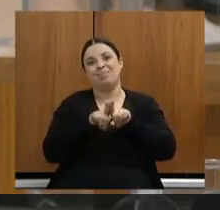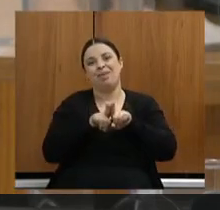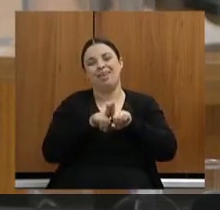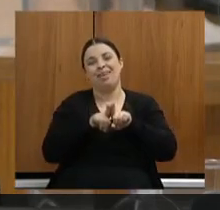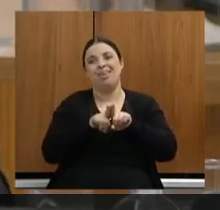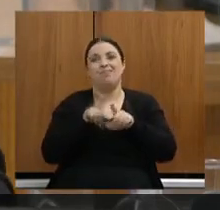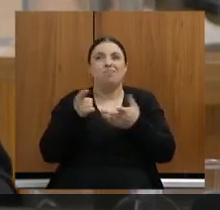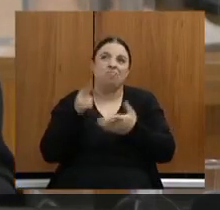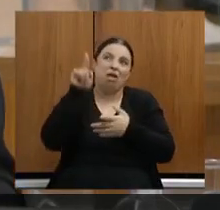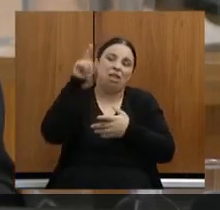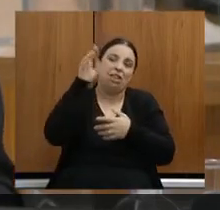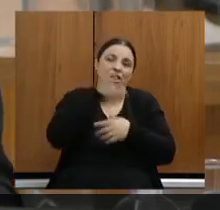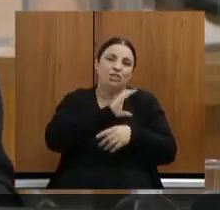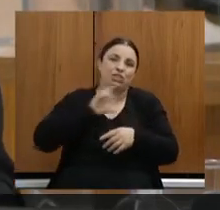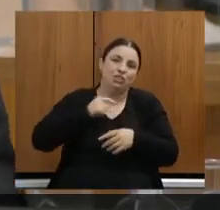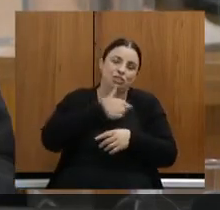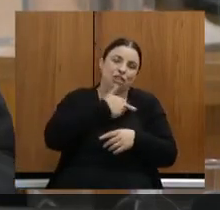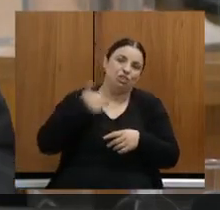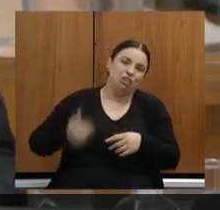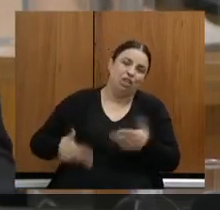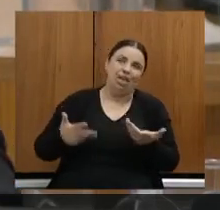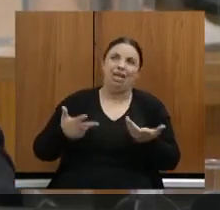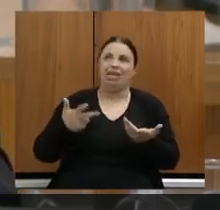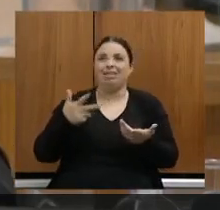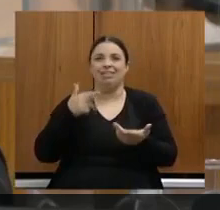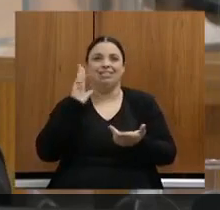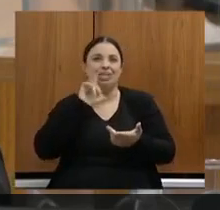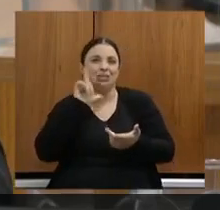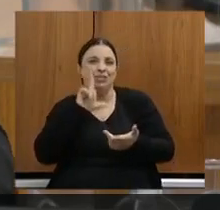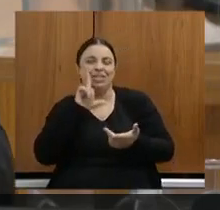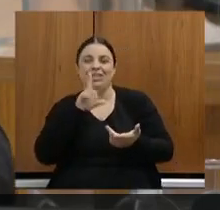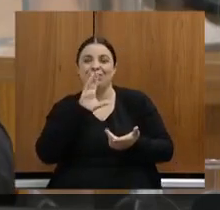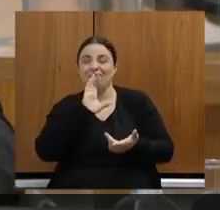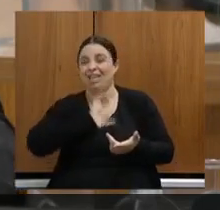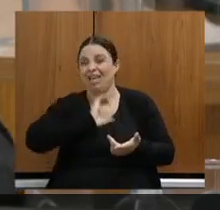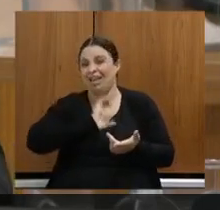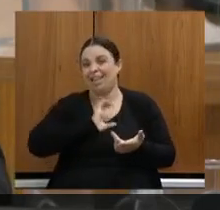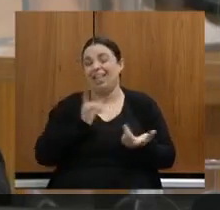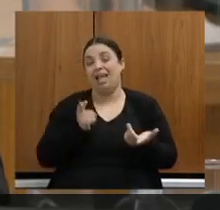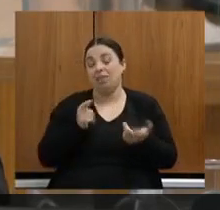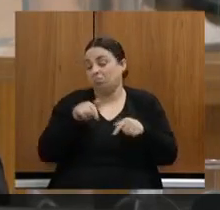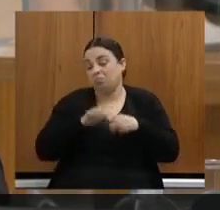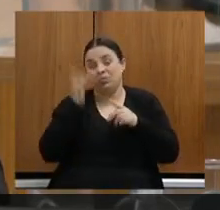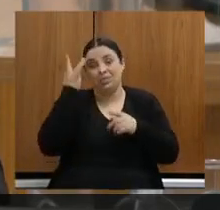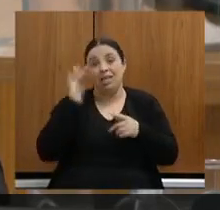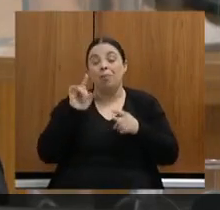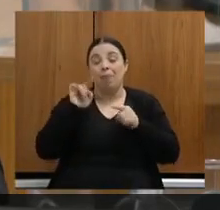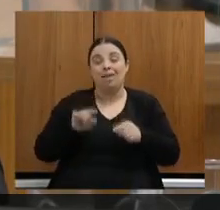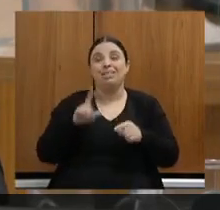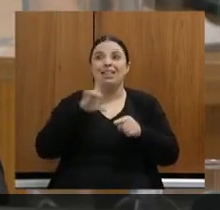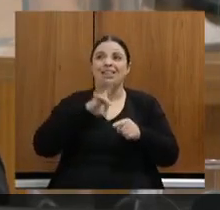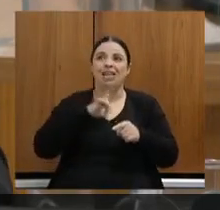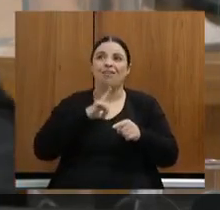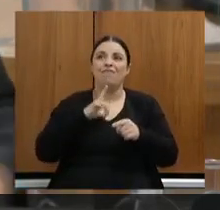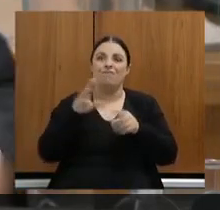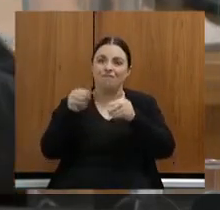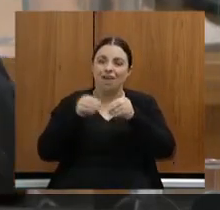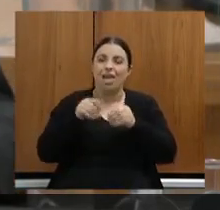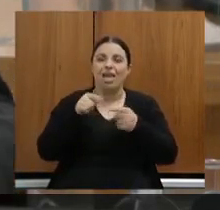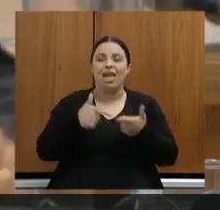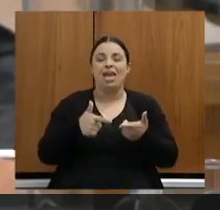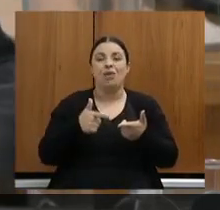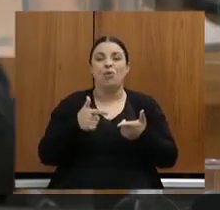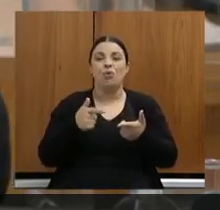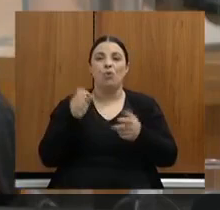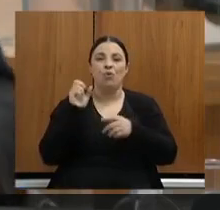seja das finas e os estados a nadar e essa coisa estará lá o defensivo estará lá o fertilizante e